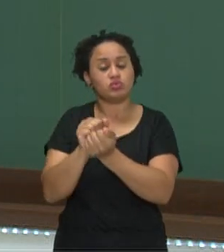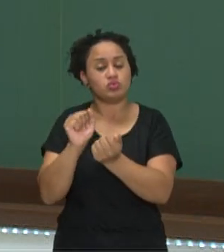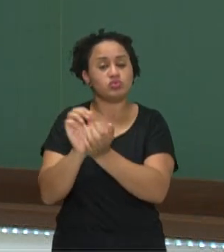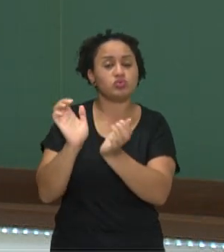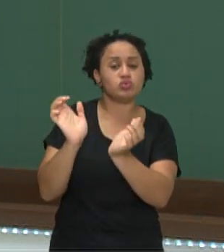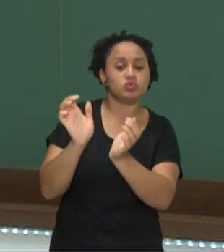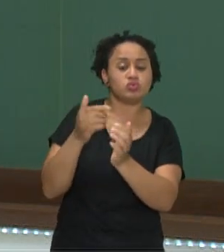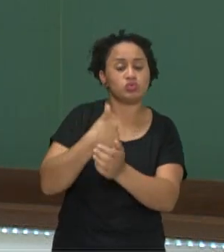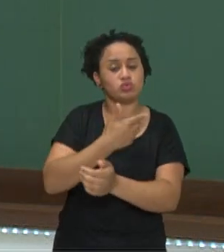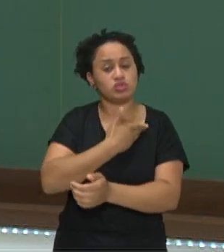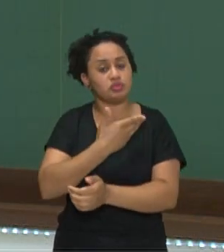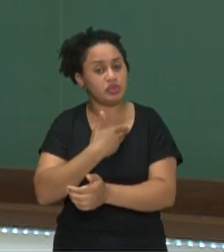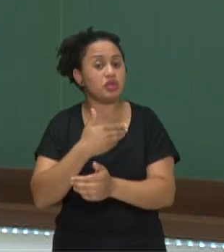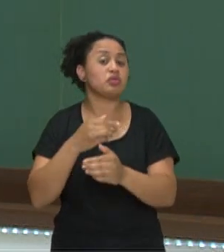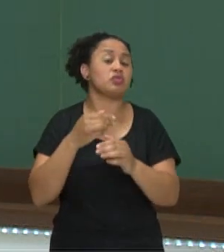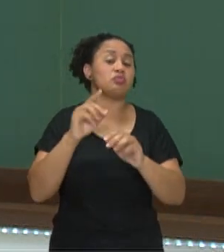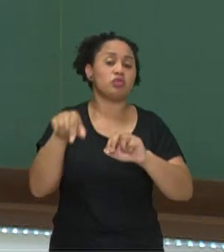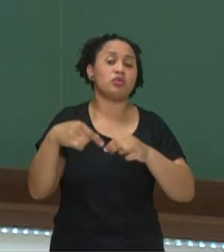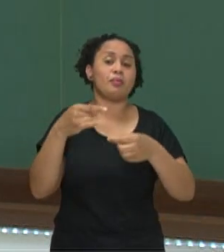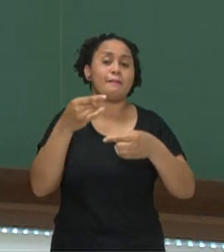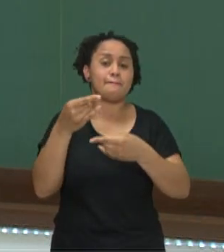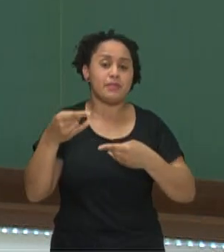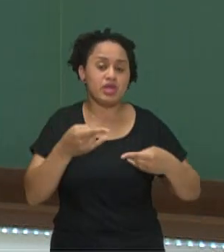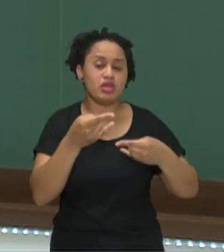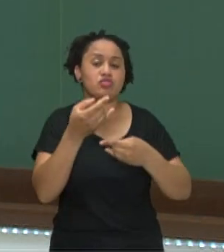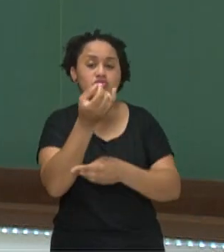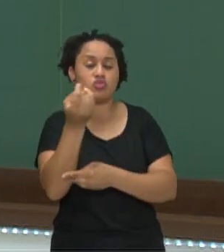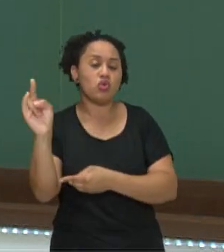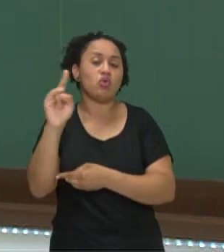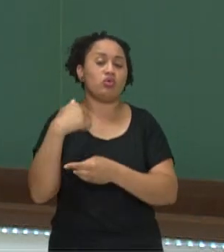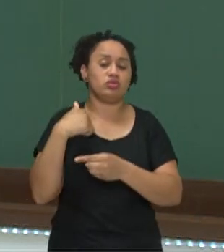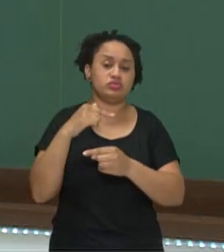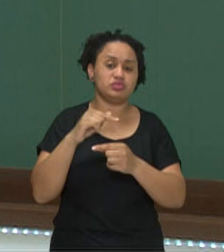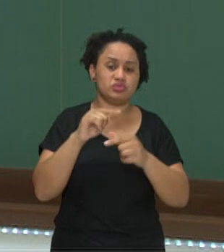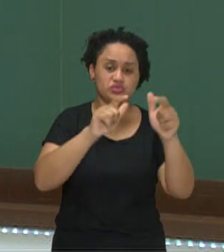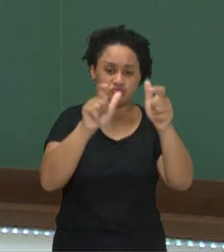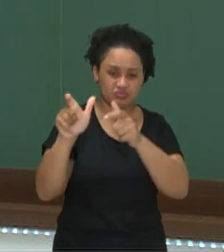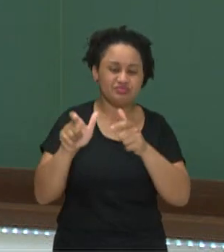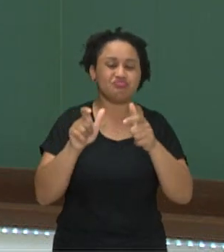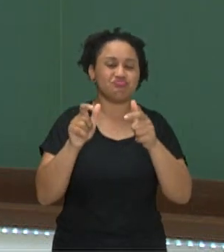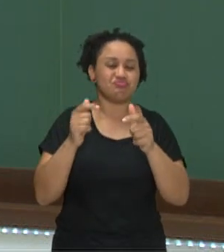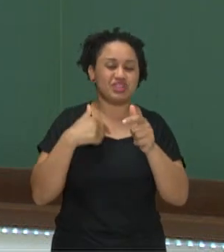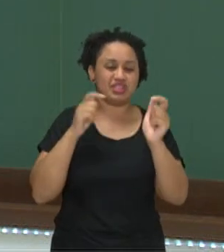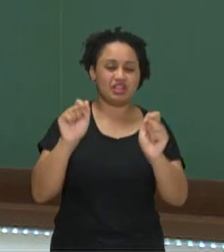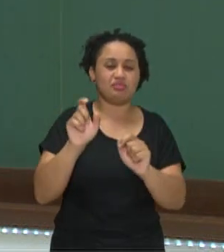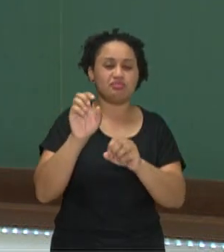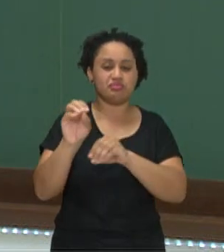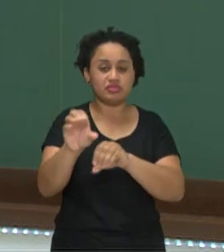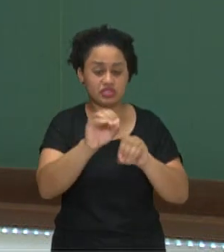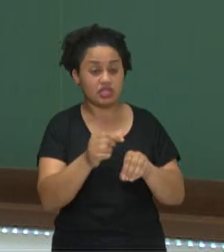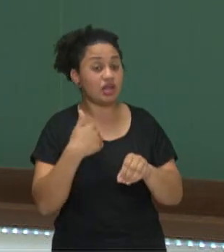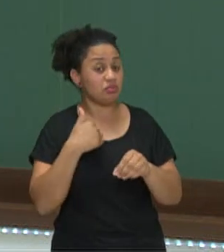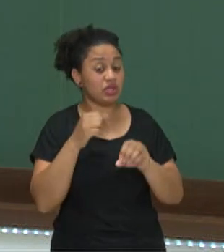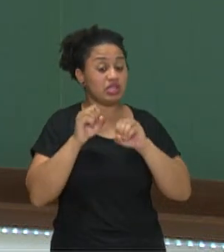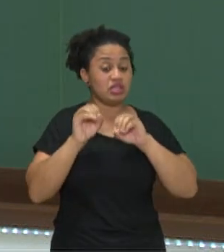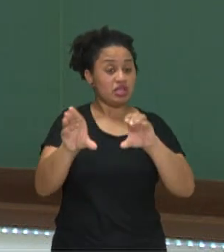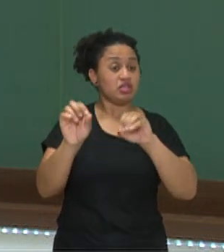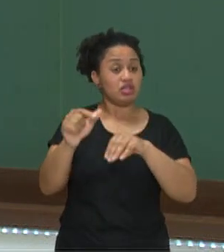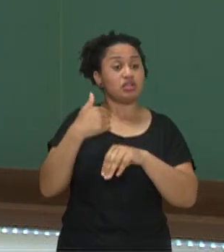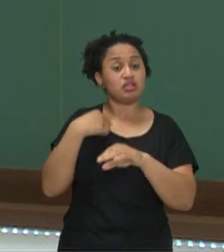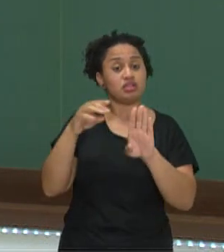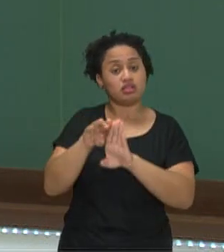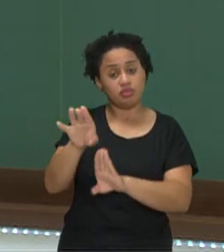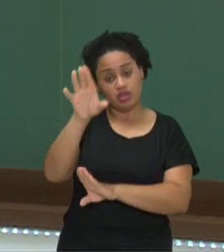ou outras ferramentas, e quando a gente ensina os outros, a gente aprende. Olha que metodologia bacana para a